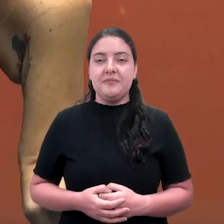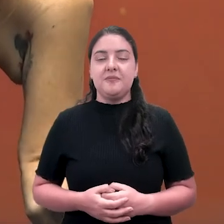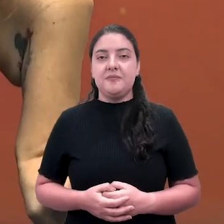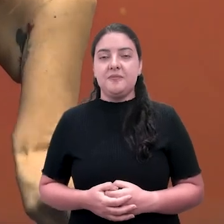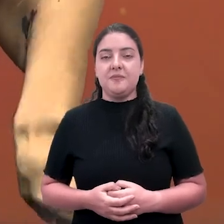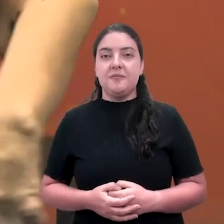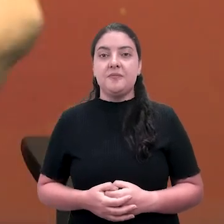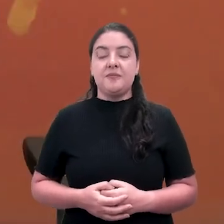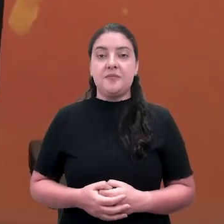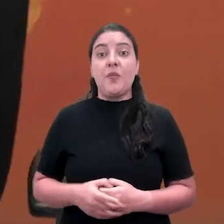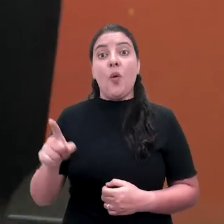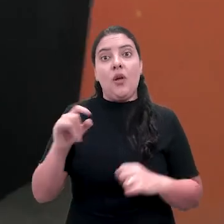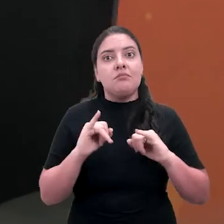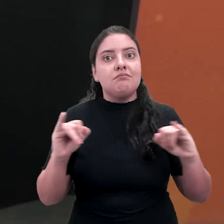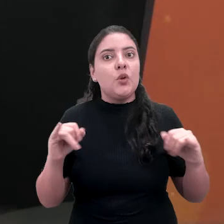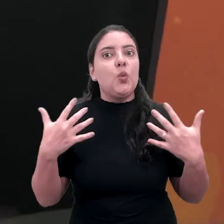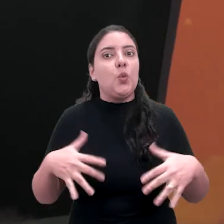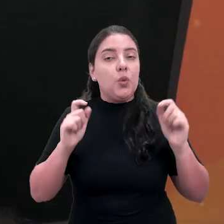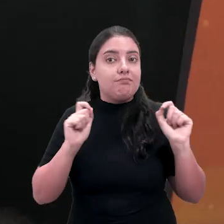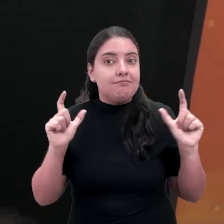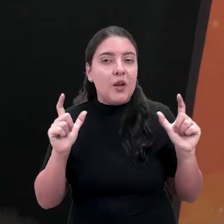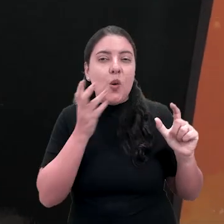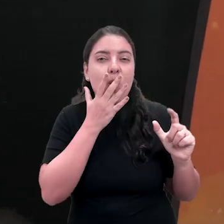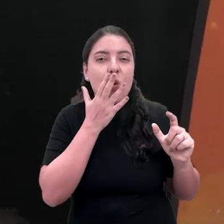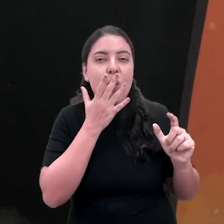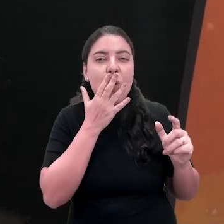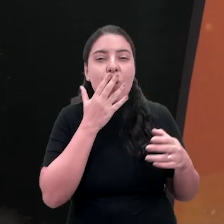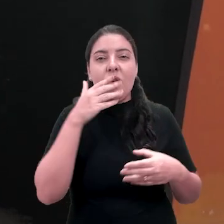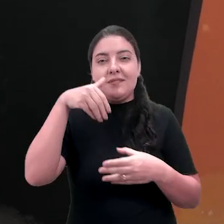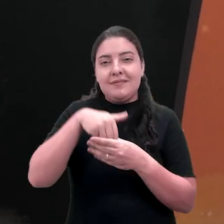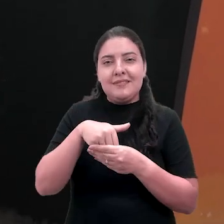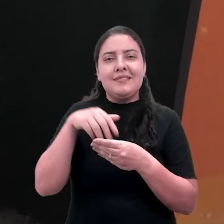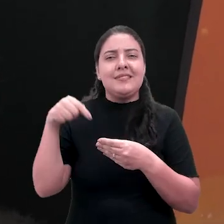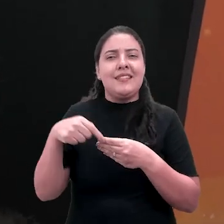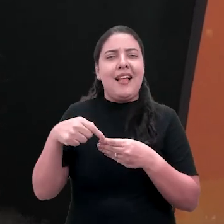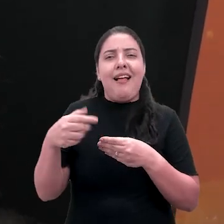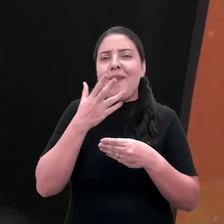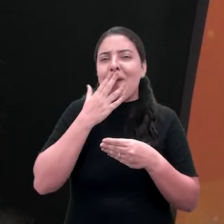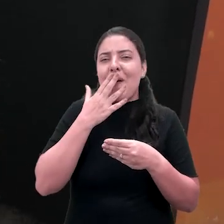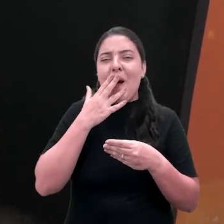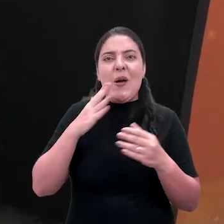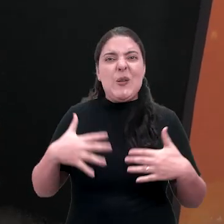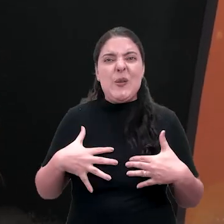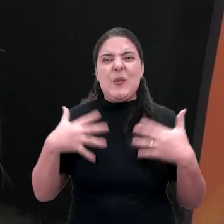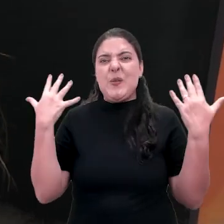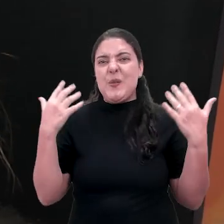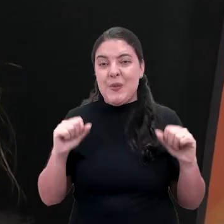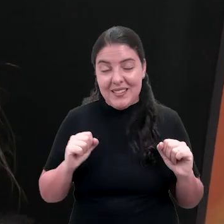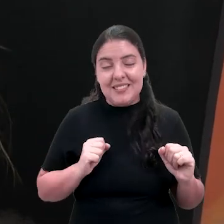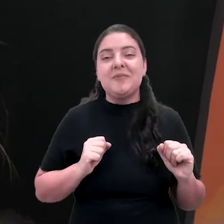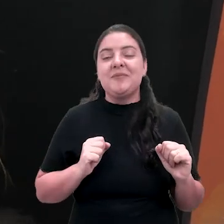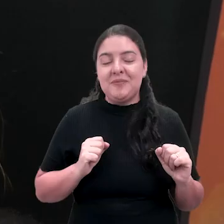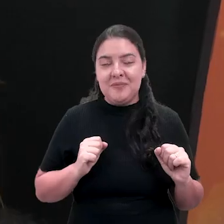Eita. Presta atenção aí. A cor do envelope dizem que a cor do envelope já assusta. Já dá uma atenção, já é né? um tchan.